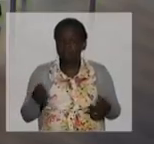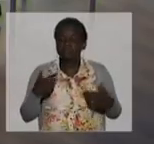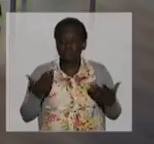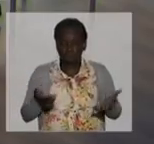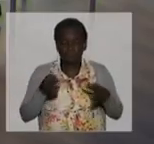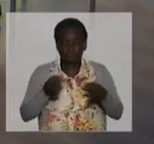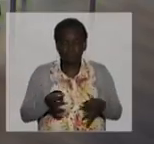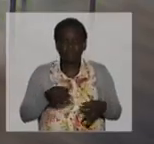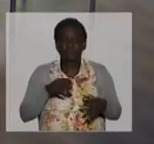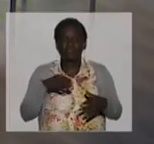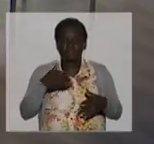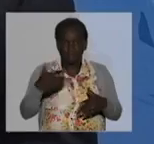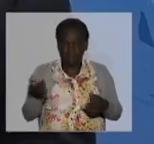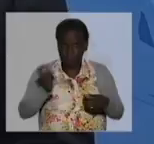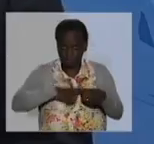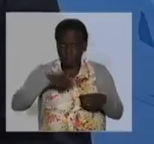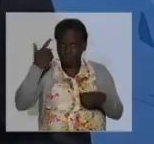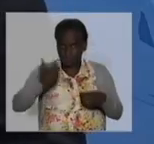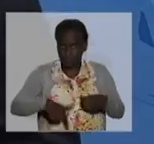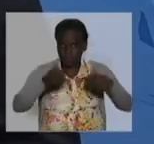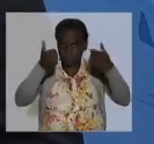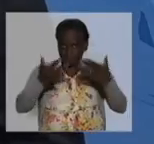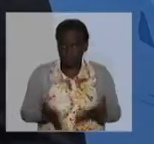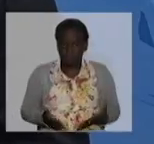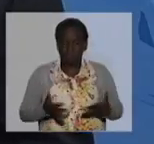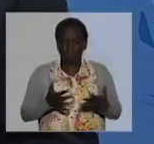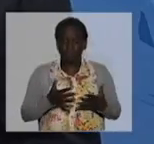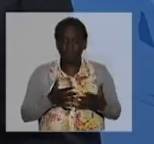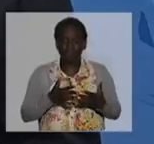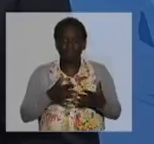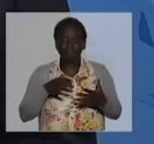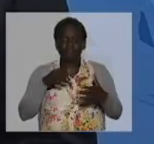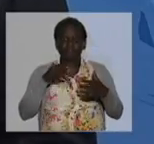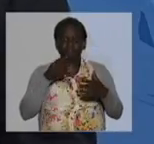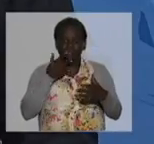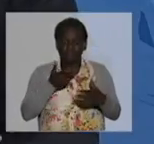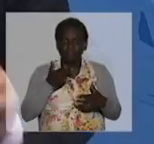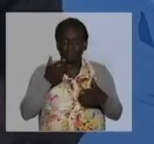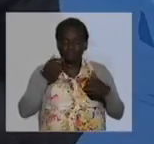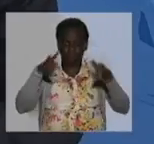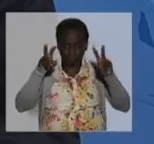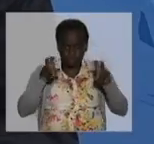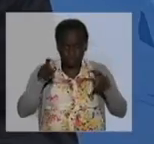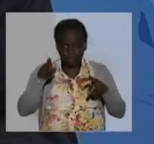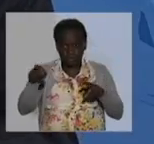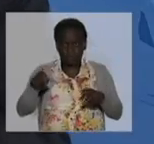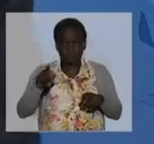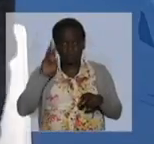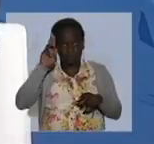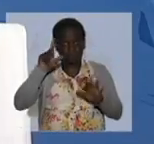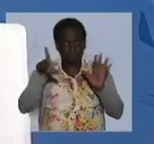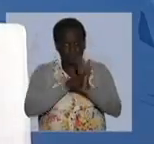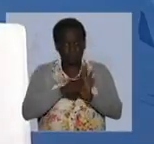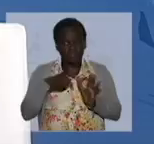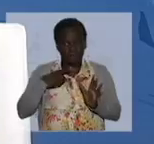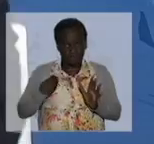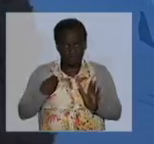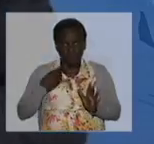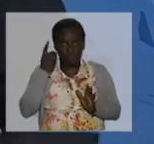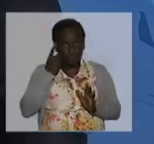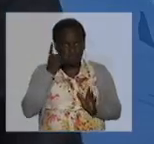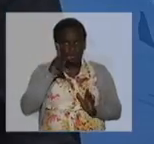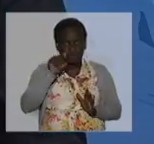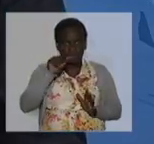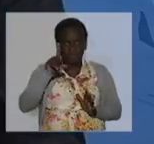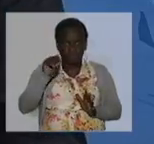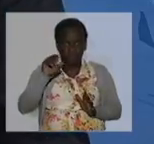Previdência Social. Com certeza. Nós já vamos voltar agora na segunda parte do Arena Esportiva, falando deste tema. O autor da lei está aqui ao nosso